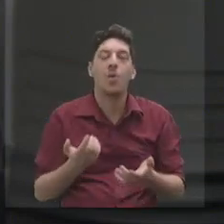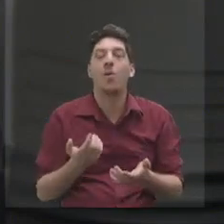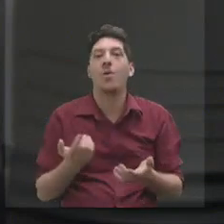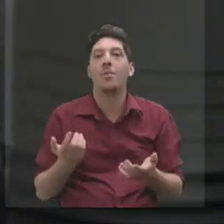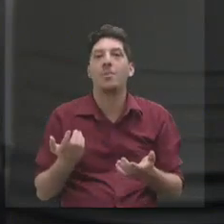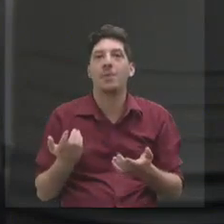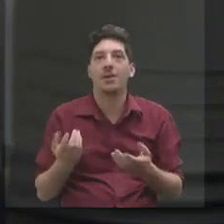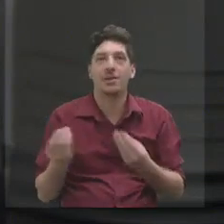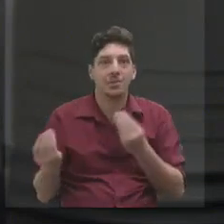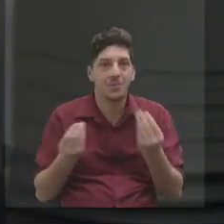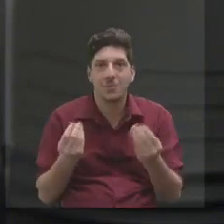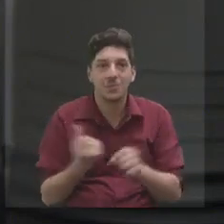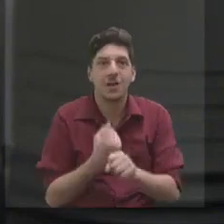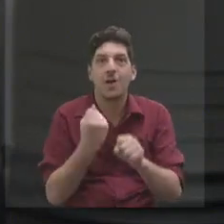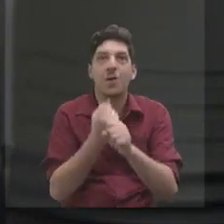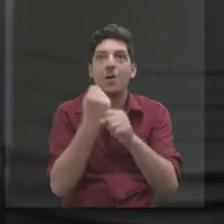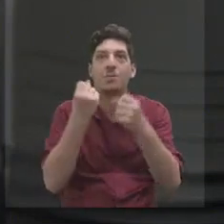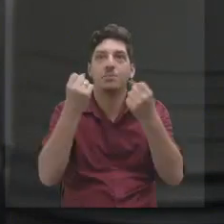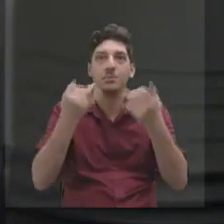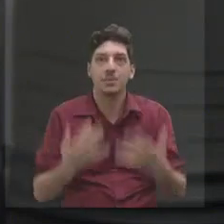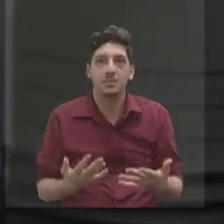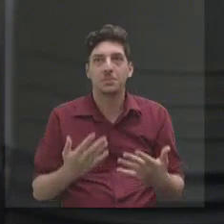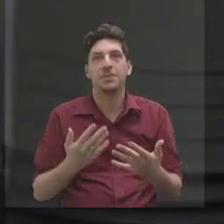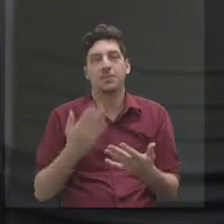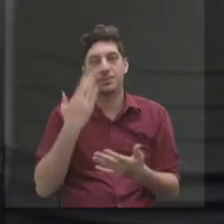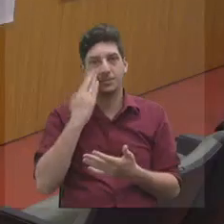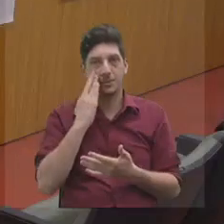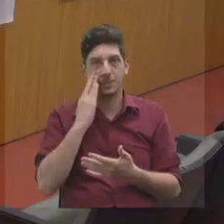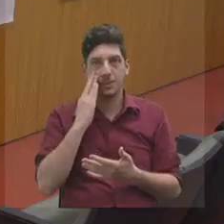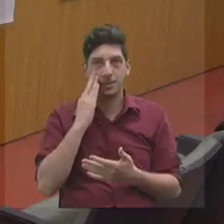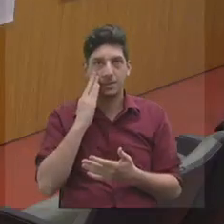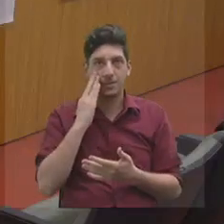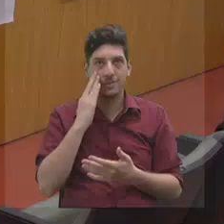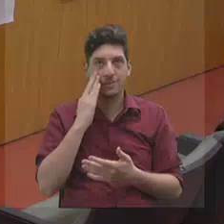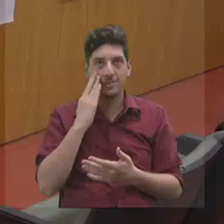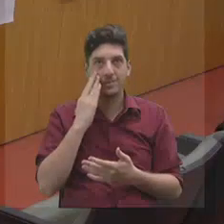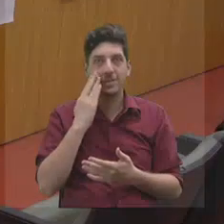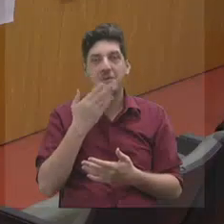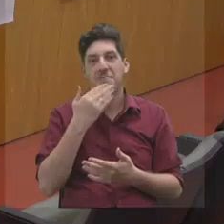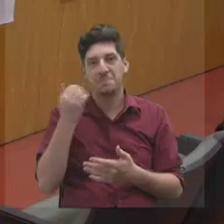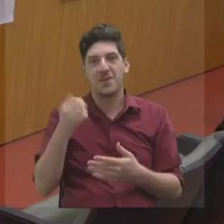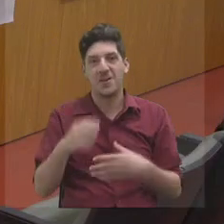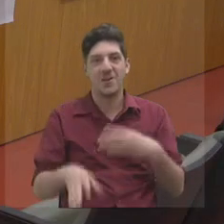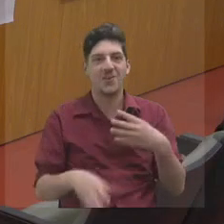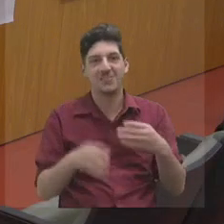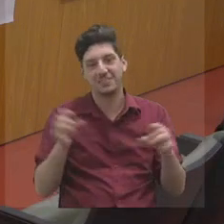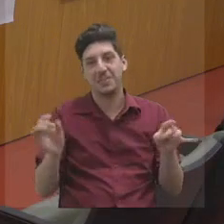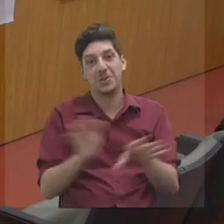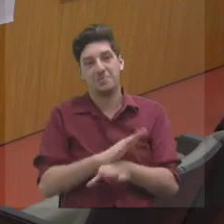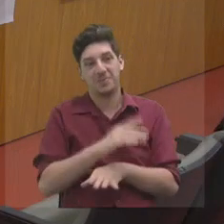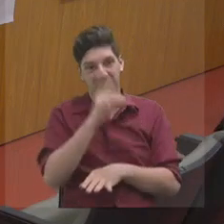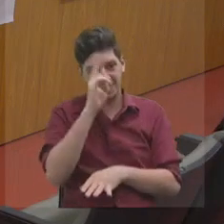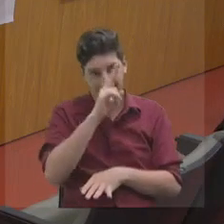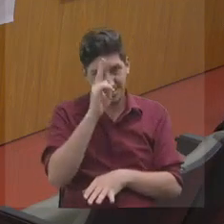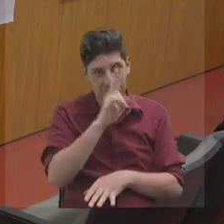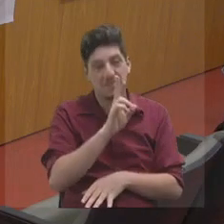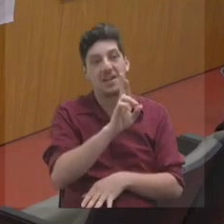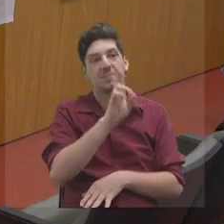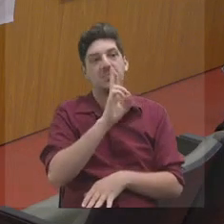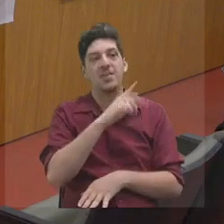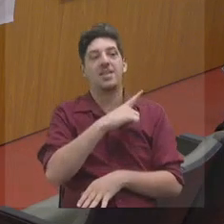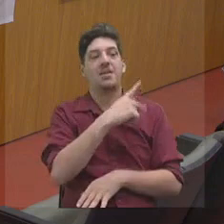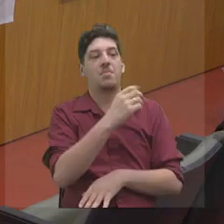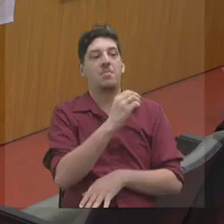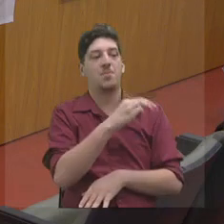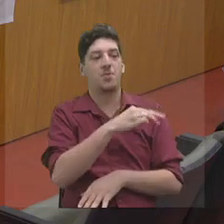foi meu secretário só para o senhor não perder o senhor lembrar aí é a entre Pompéu e